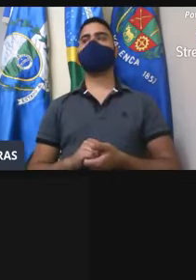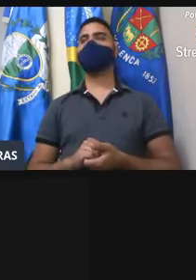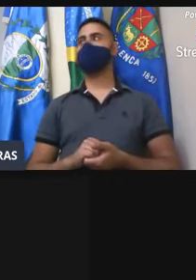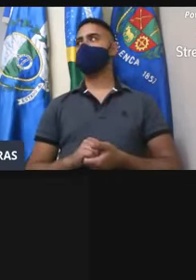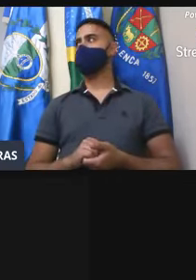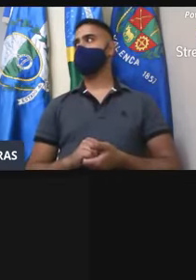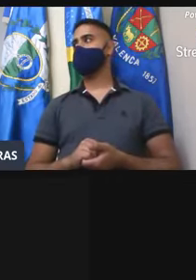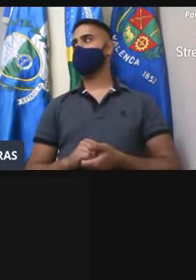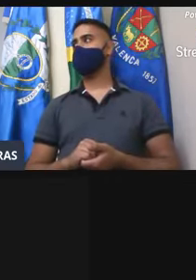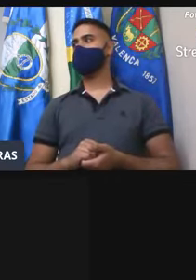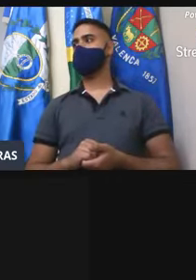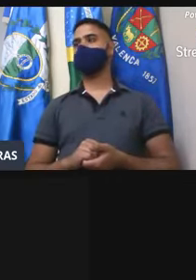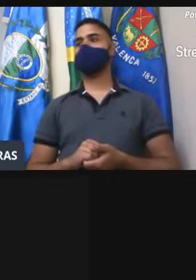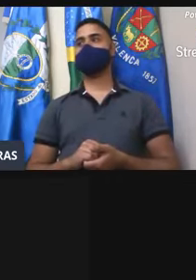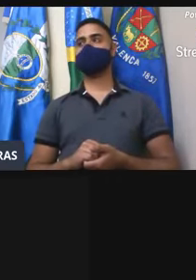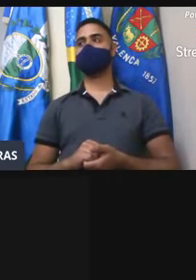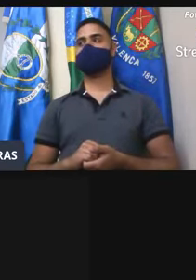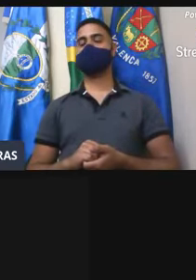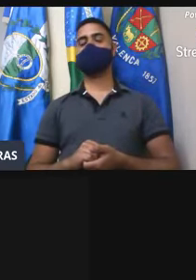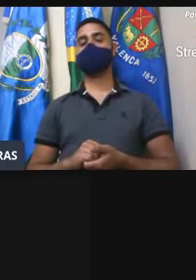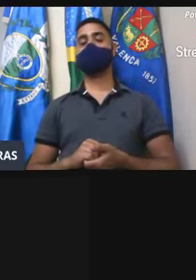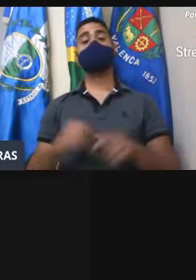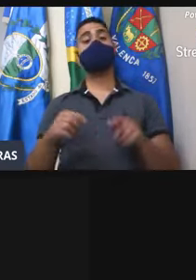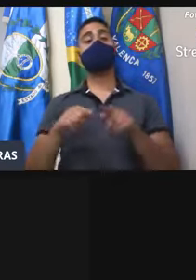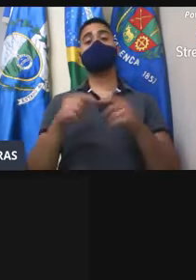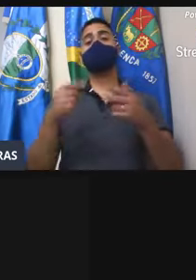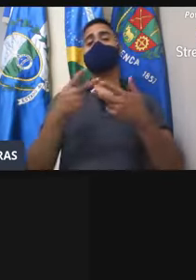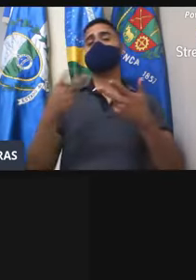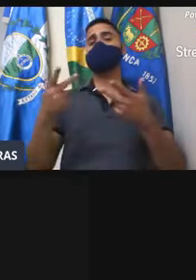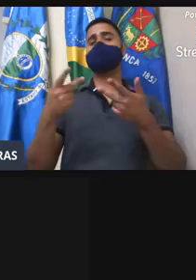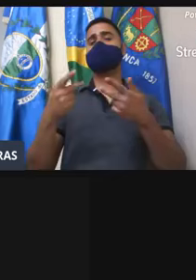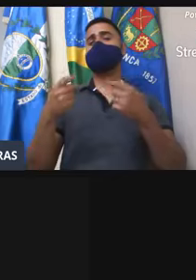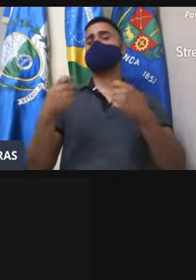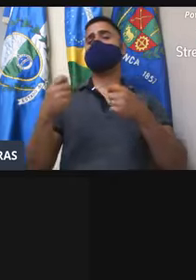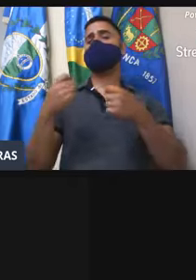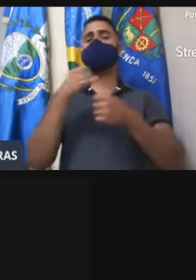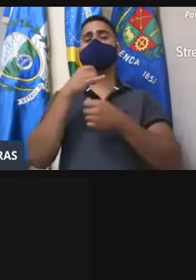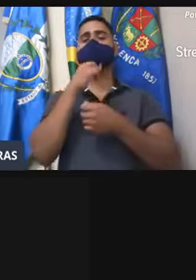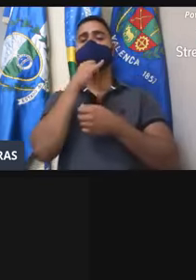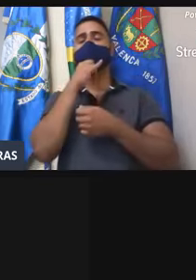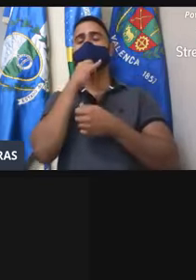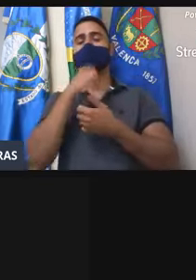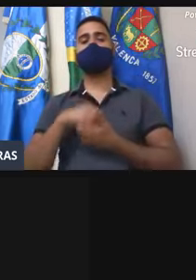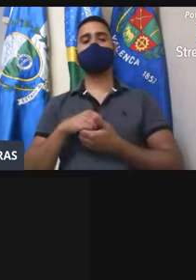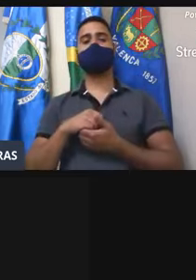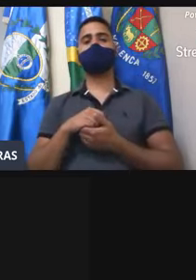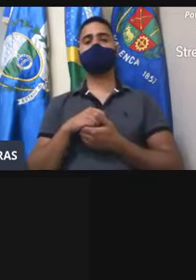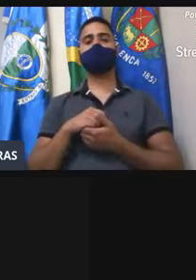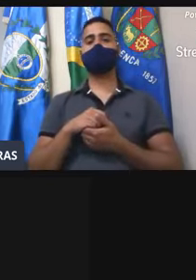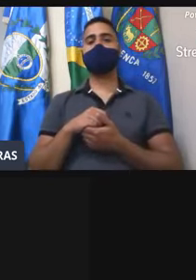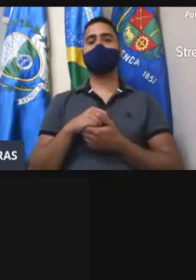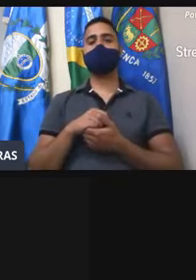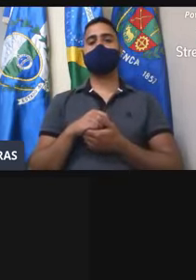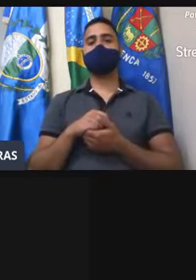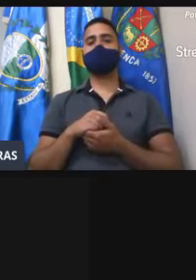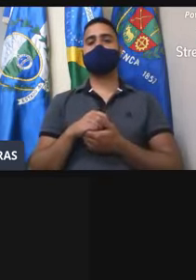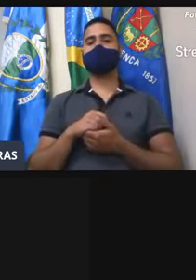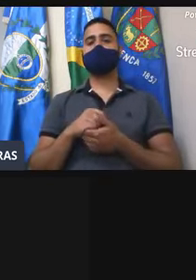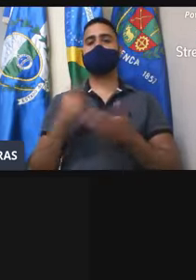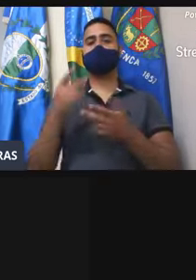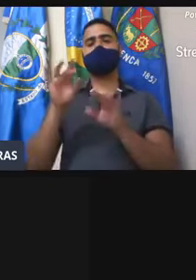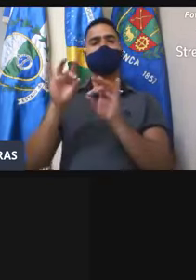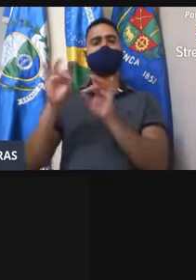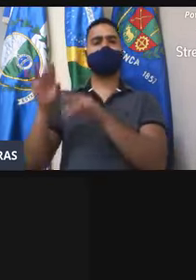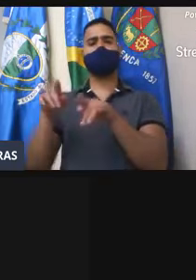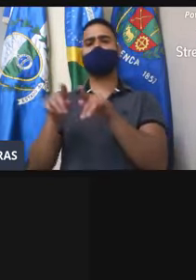eventuais para atender necessidades advindas de situações de vulnerabilidade temporária e